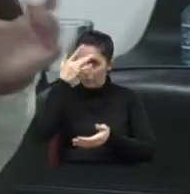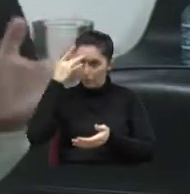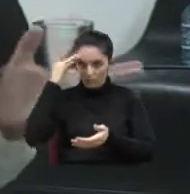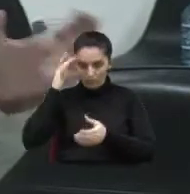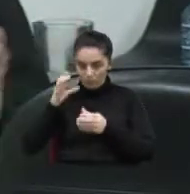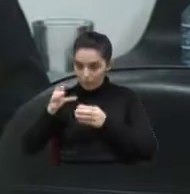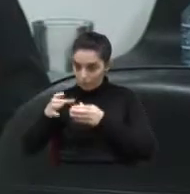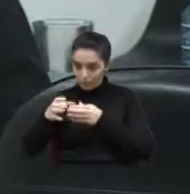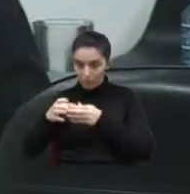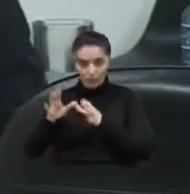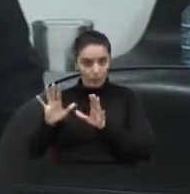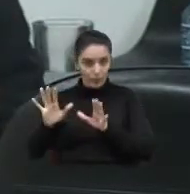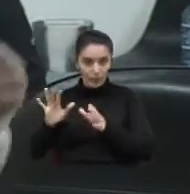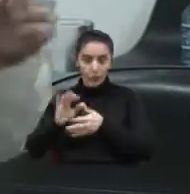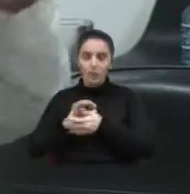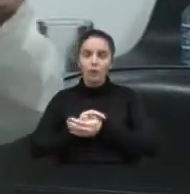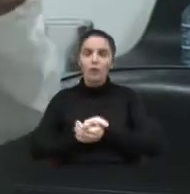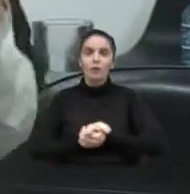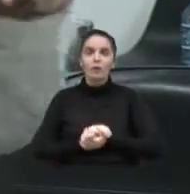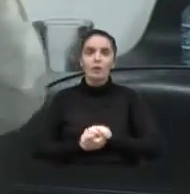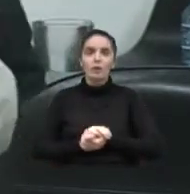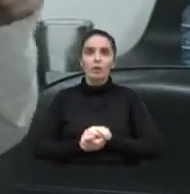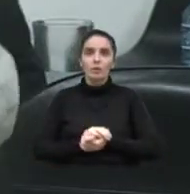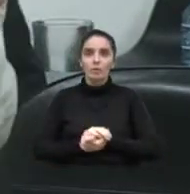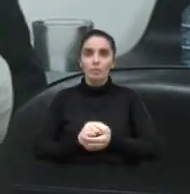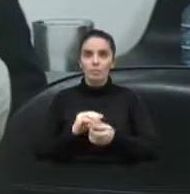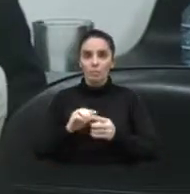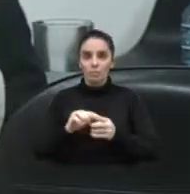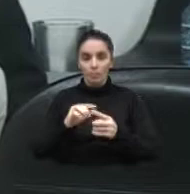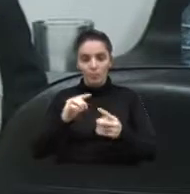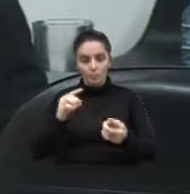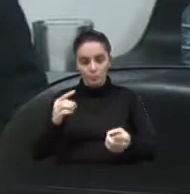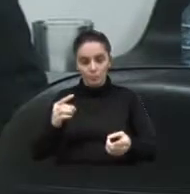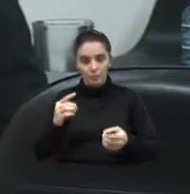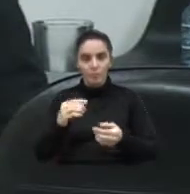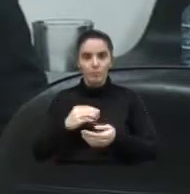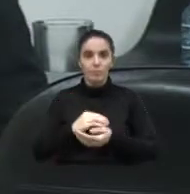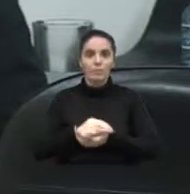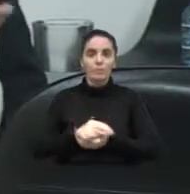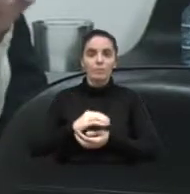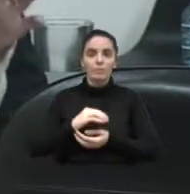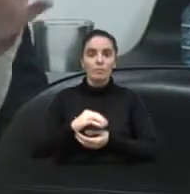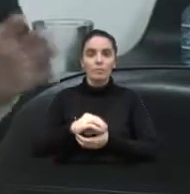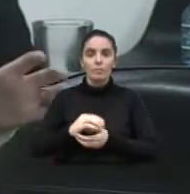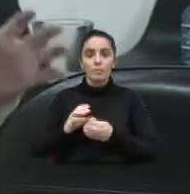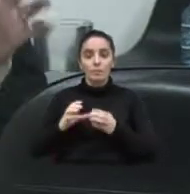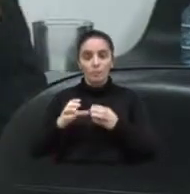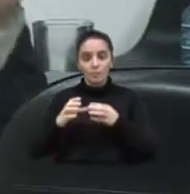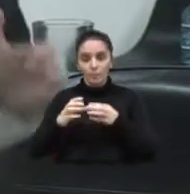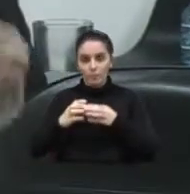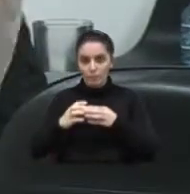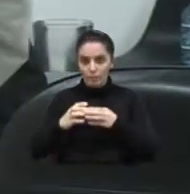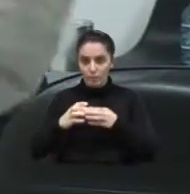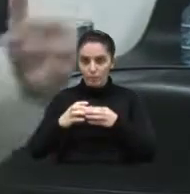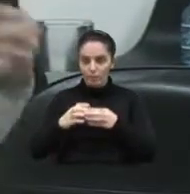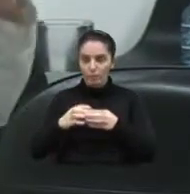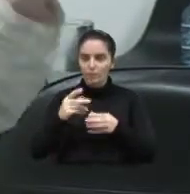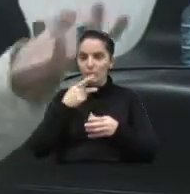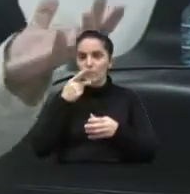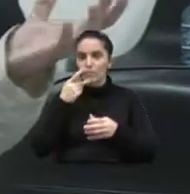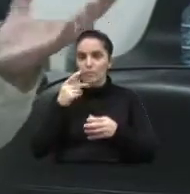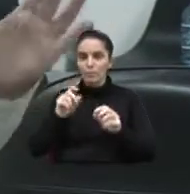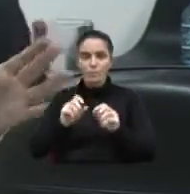que eles fizeram ou deixaram de fazer, mas até enquanto nós, comissão, nós temos que lembrar que muito se cobra transparência,